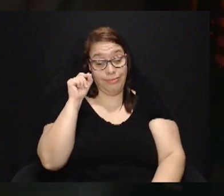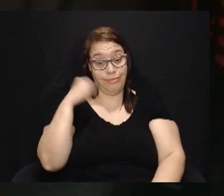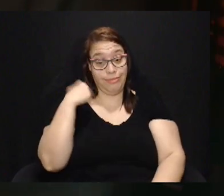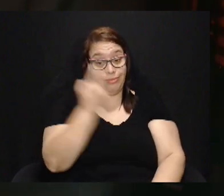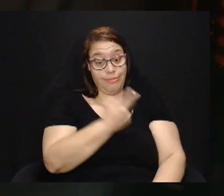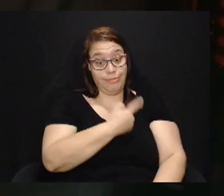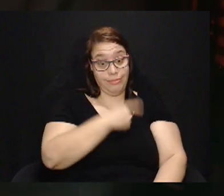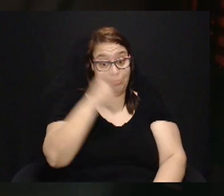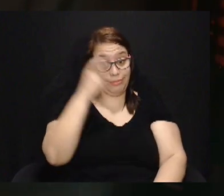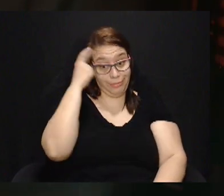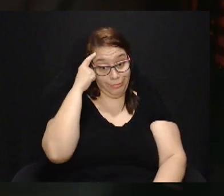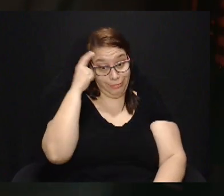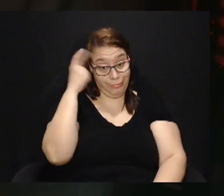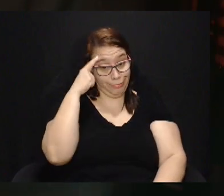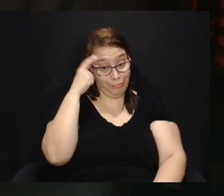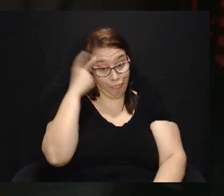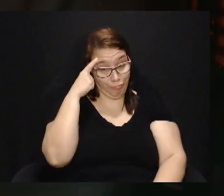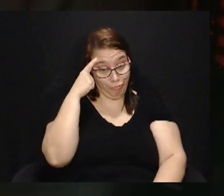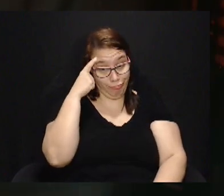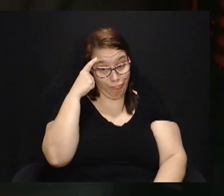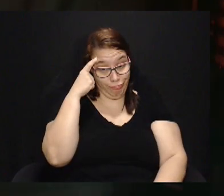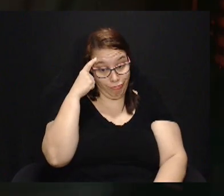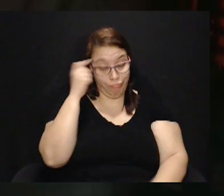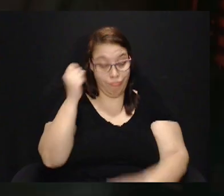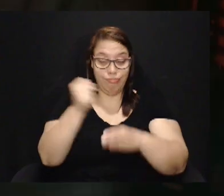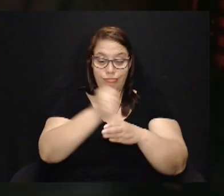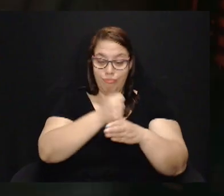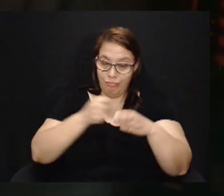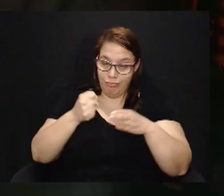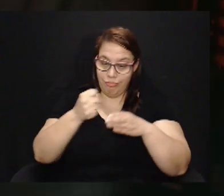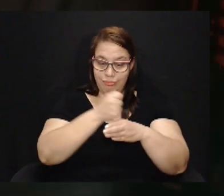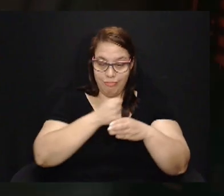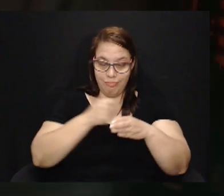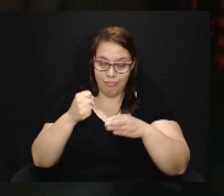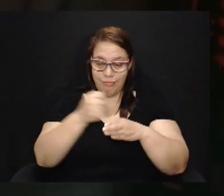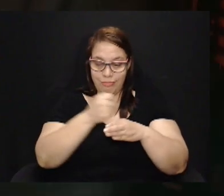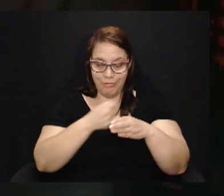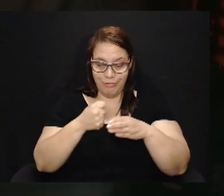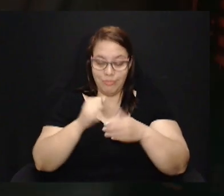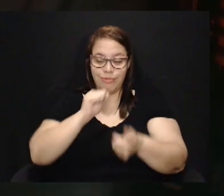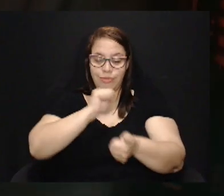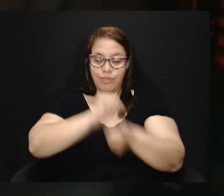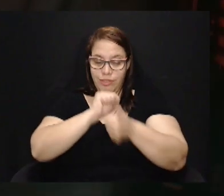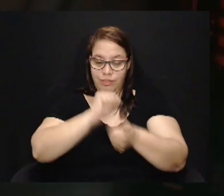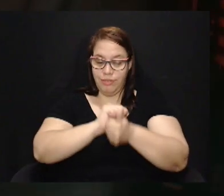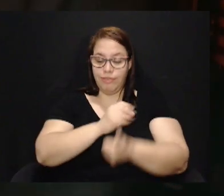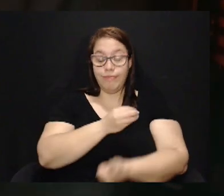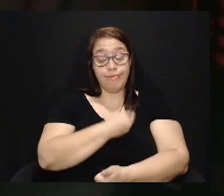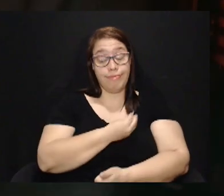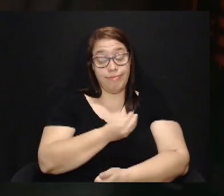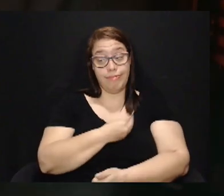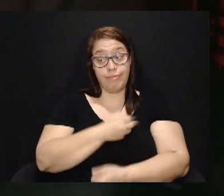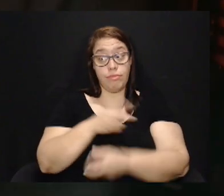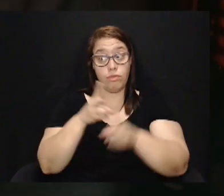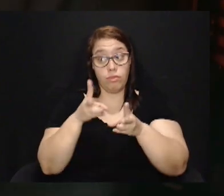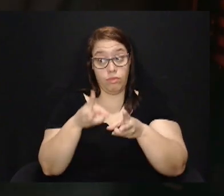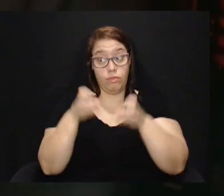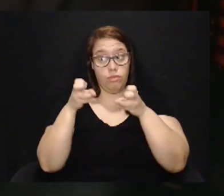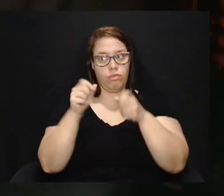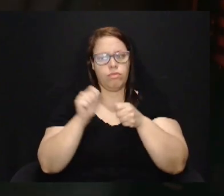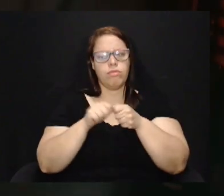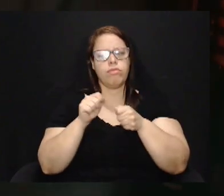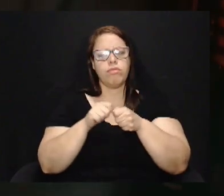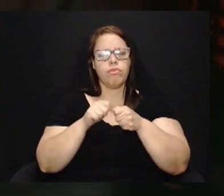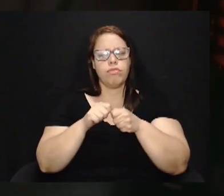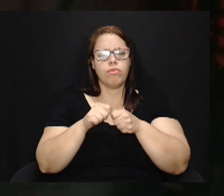mente, passa pela nossa cozinha e vai ditar a nossa qualidade de vida. vida. Então, presta atenção aí que você está fazendo. E